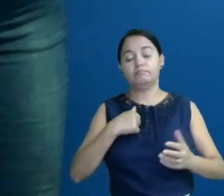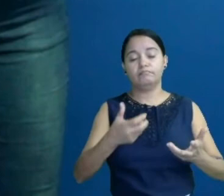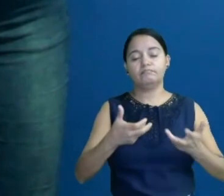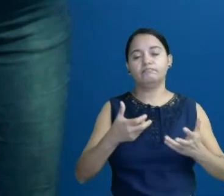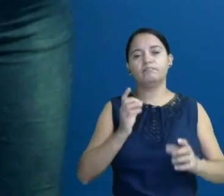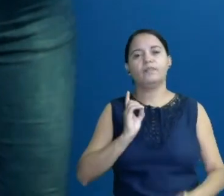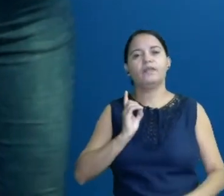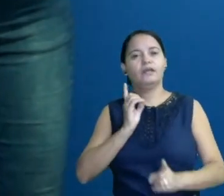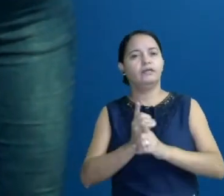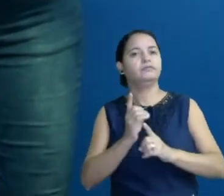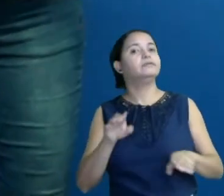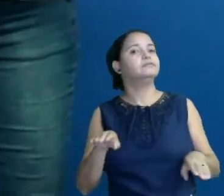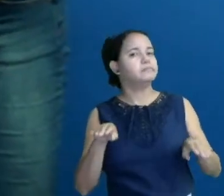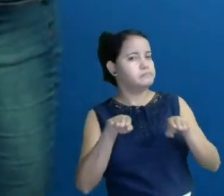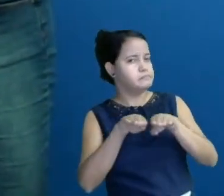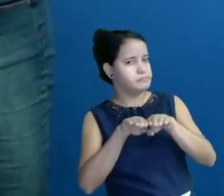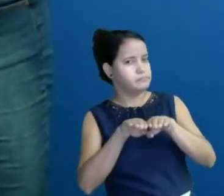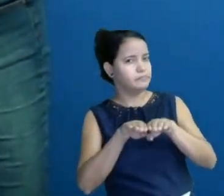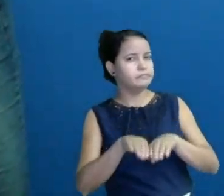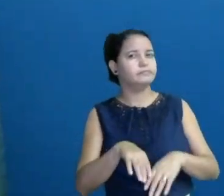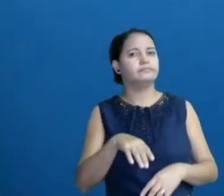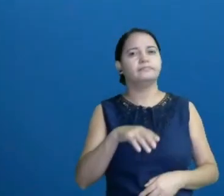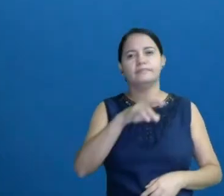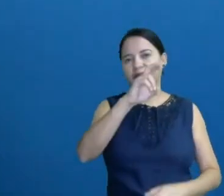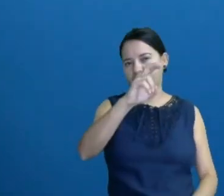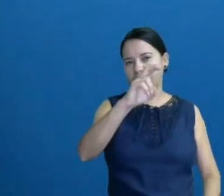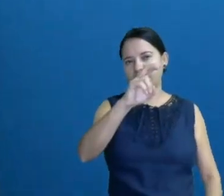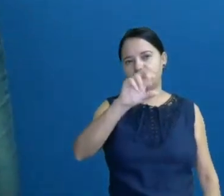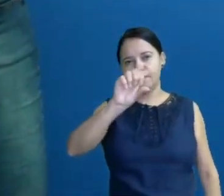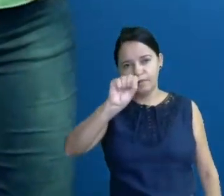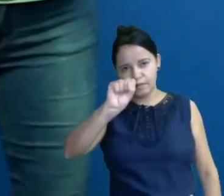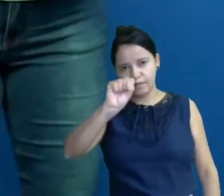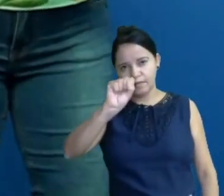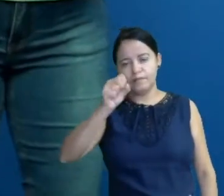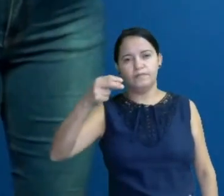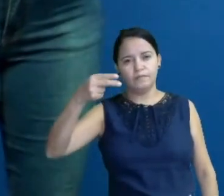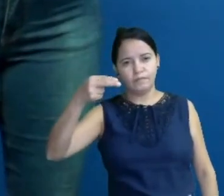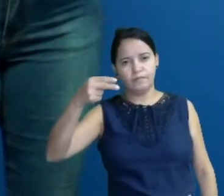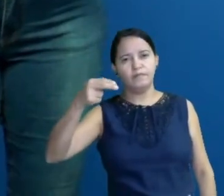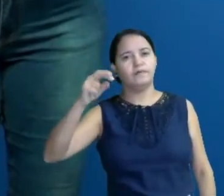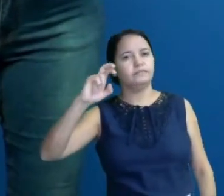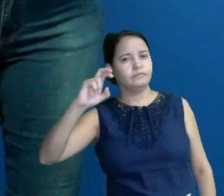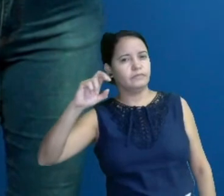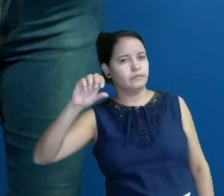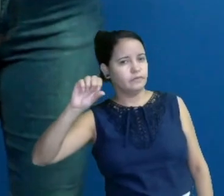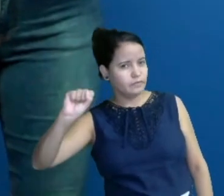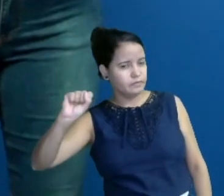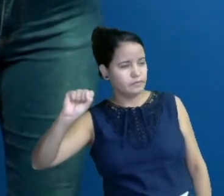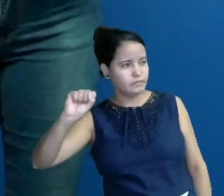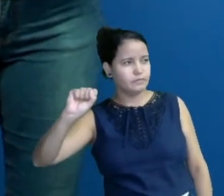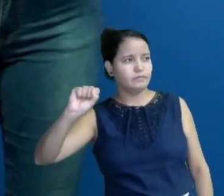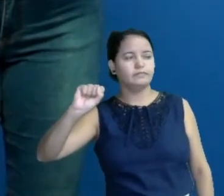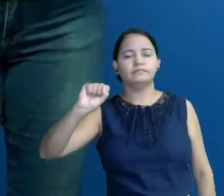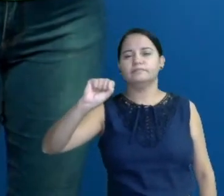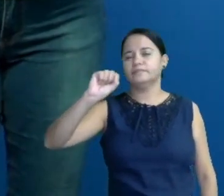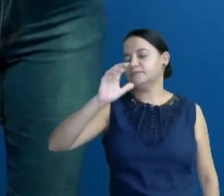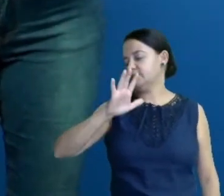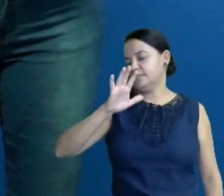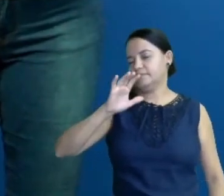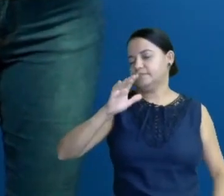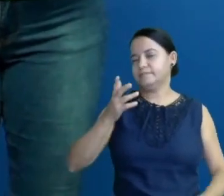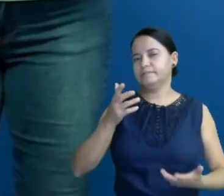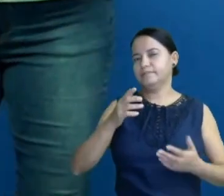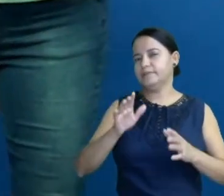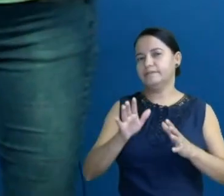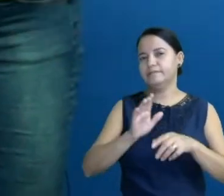a igualdade só trocando vai tá igual aqui não vai ficar 58 igual a 58 então só troquei para facilitar o meu cálculo